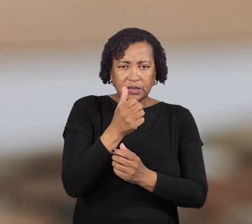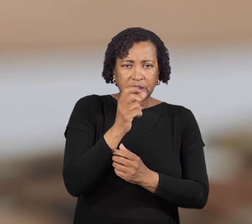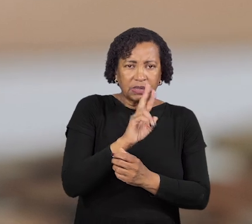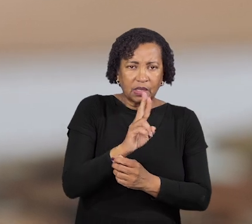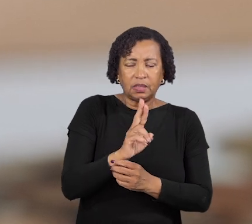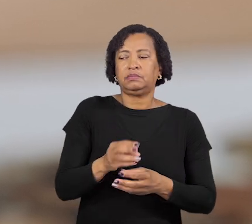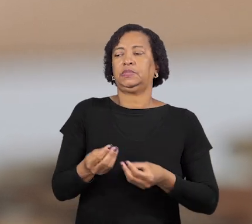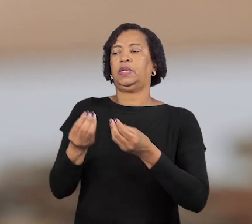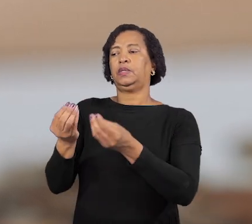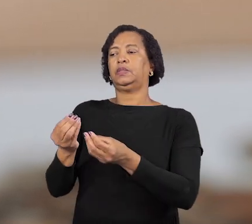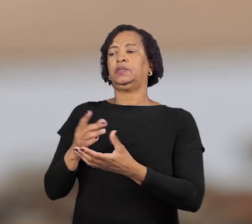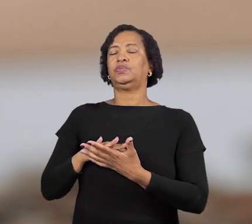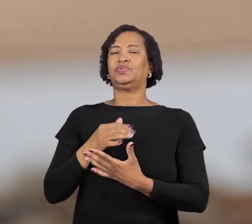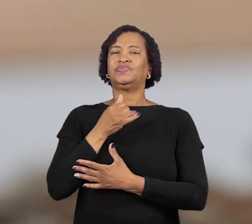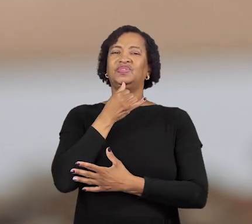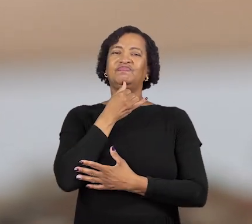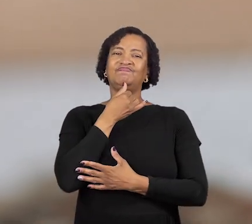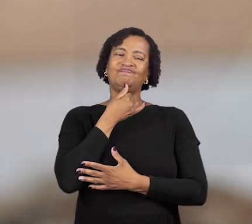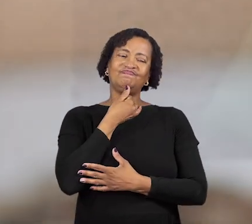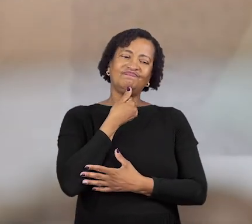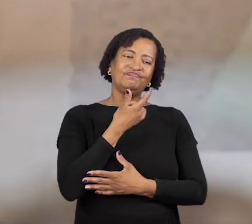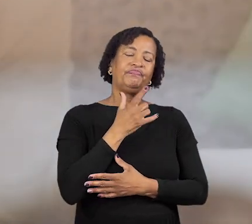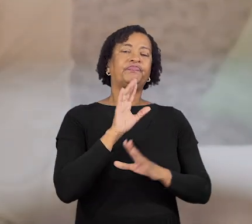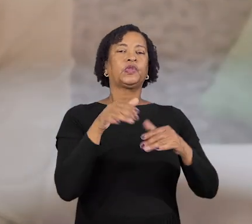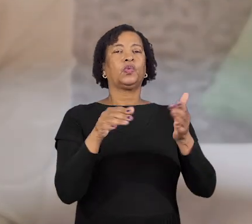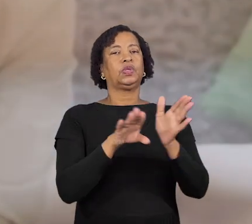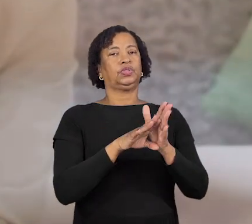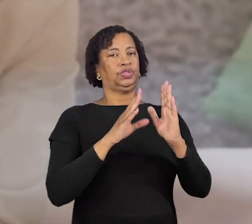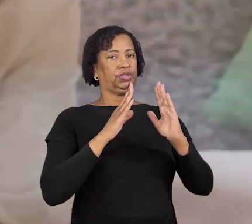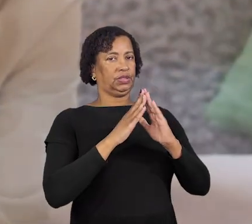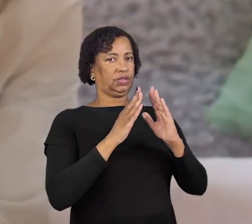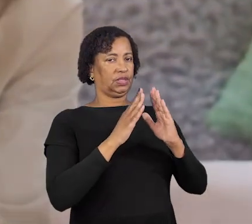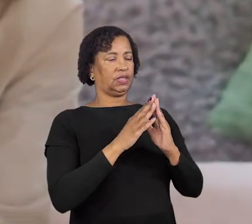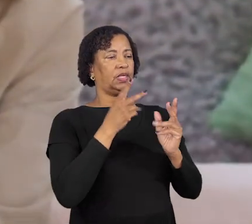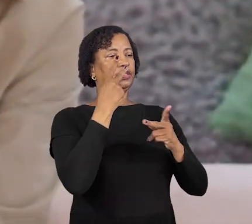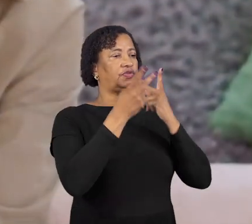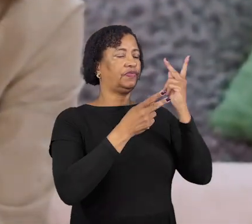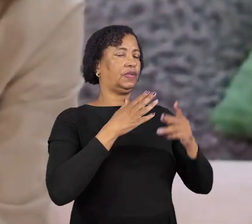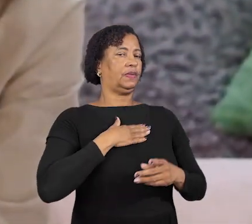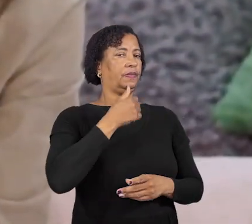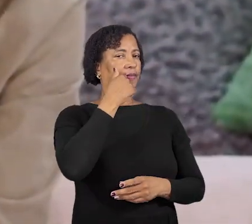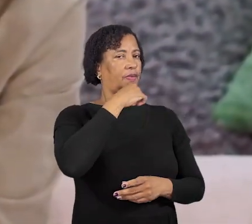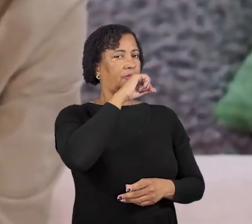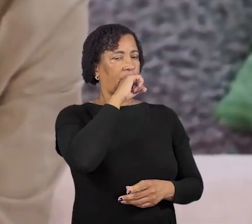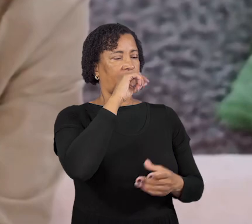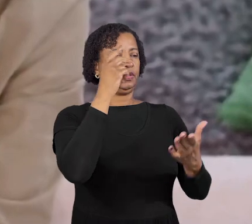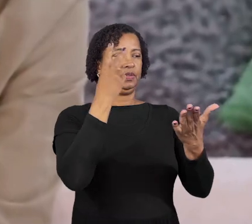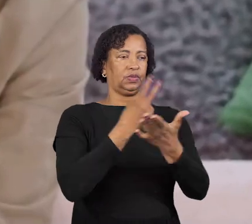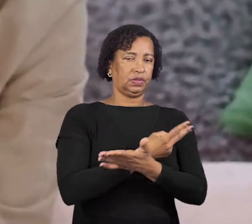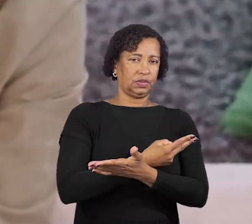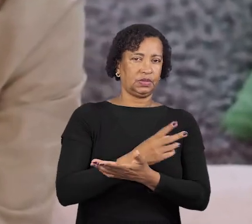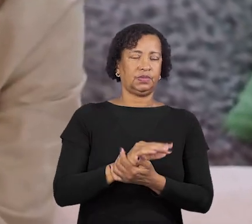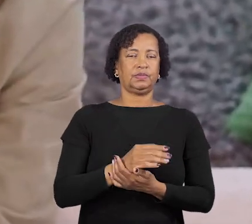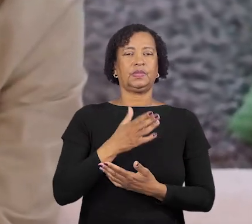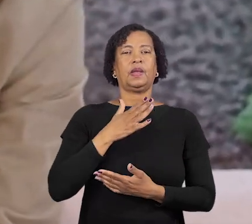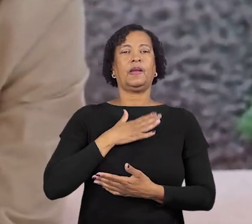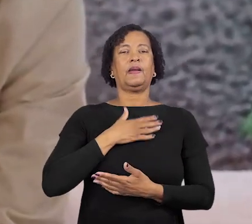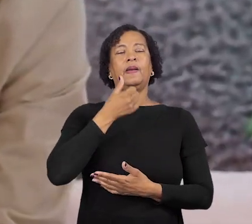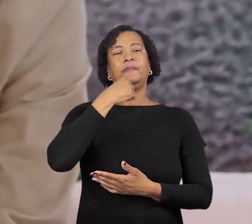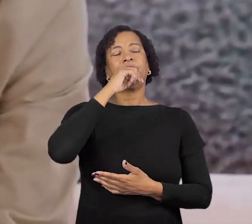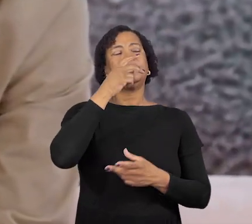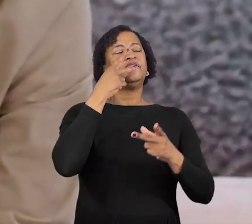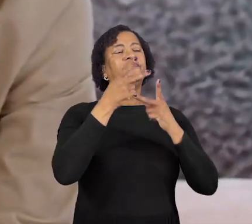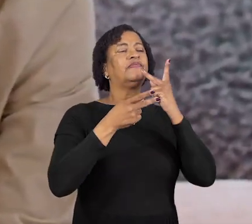ela. Fiquei muito desanimado. Quando cheguei em casa, contei para minha mãe o que tinha acontecido. Minha